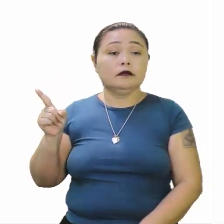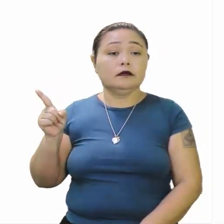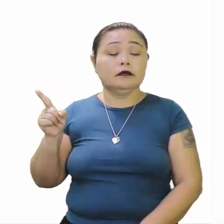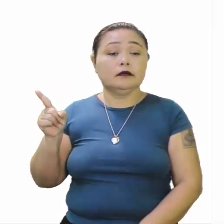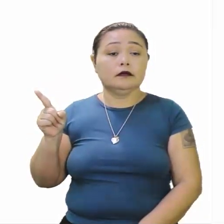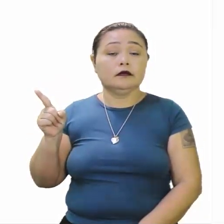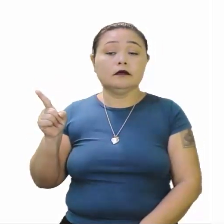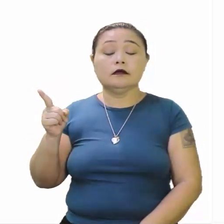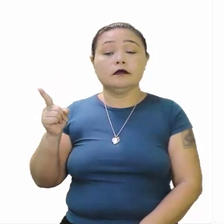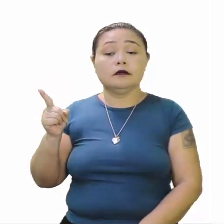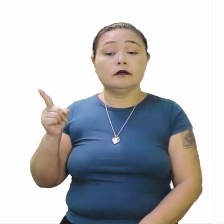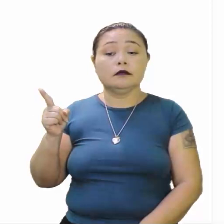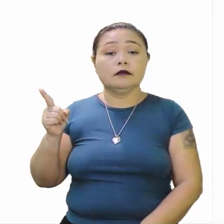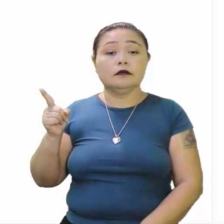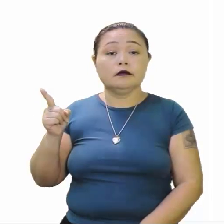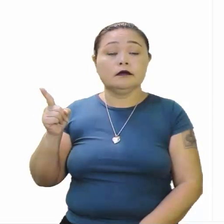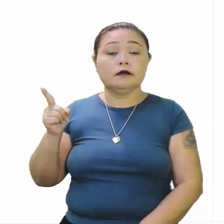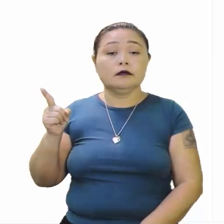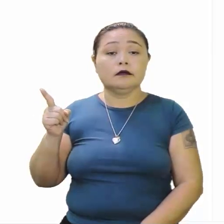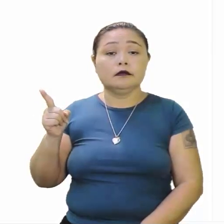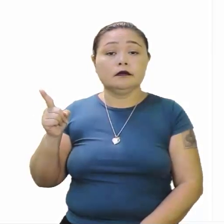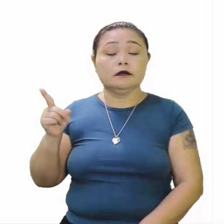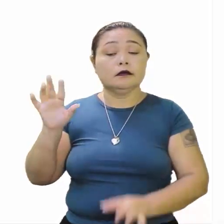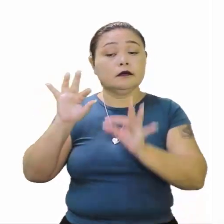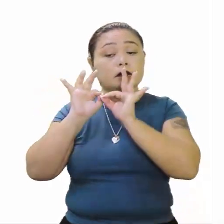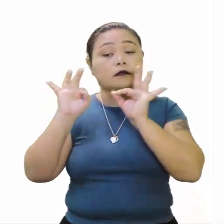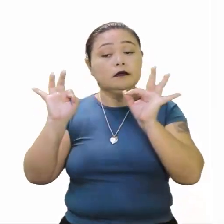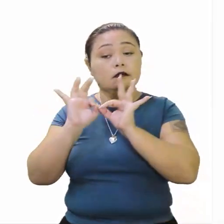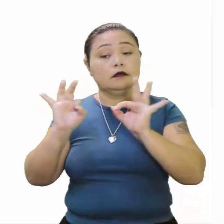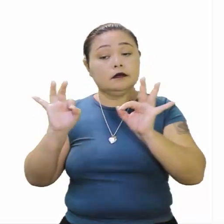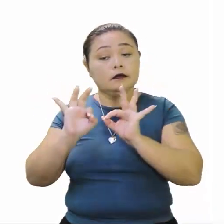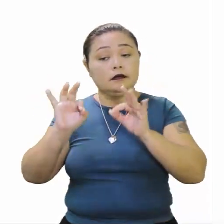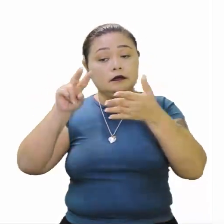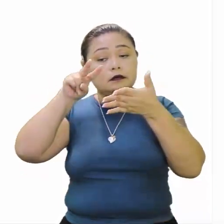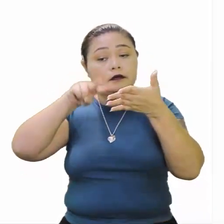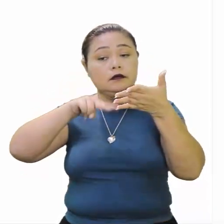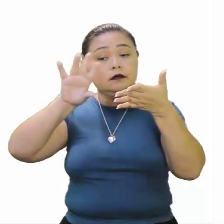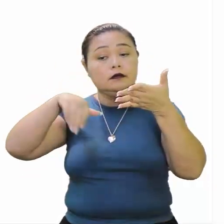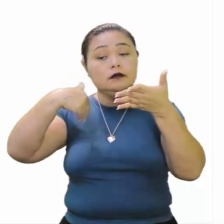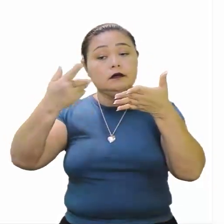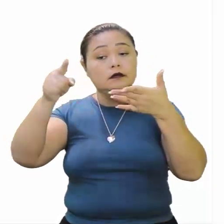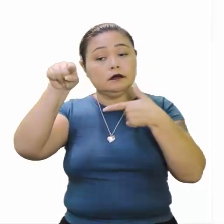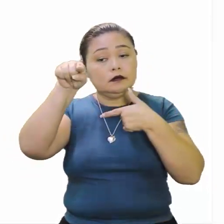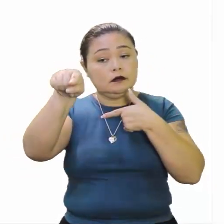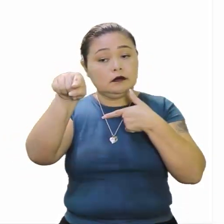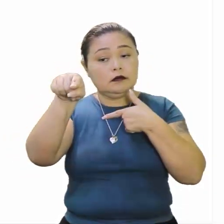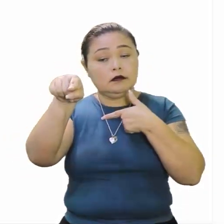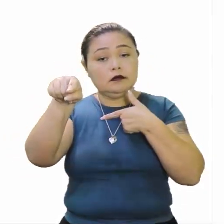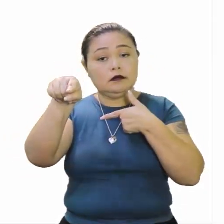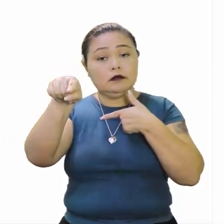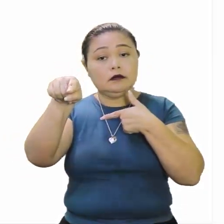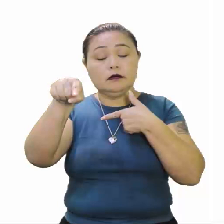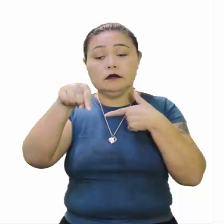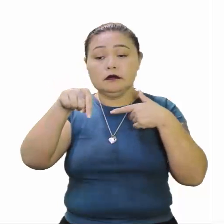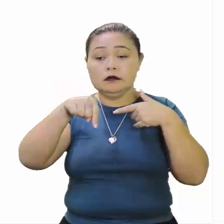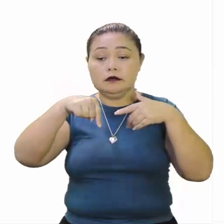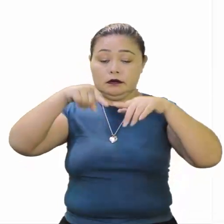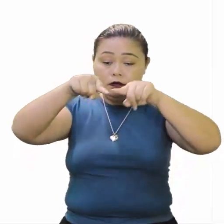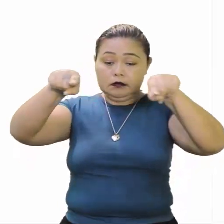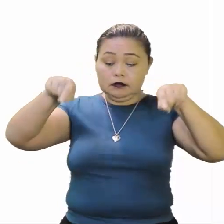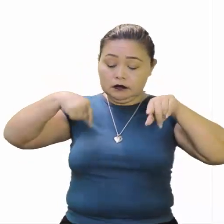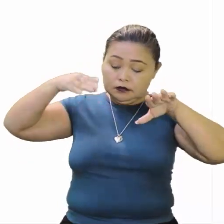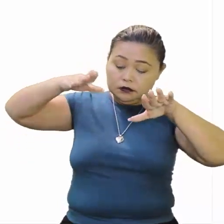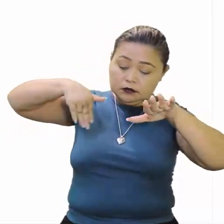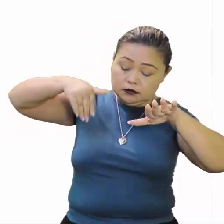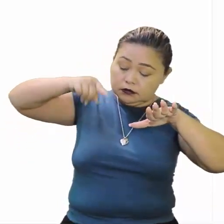veja o seguinte anunciado. Quando você sai de uma